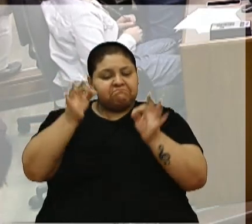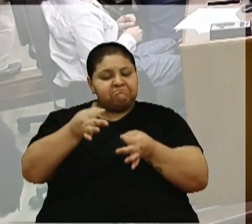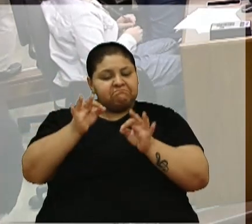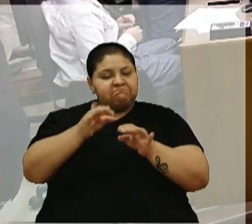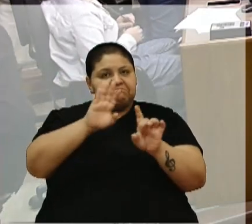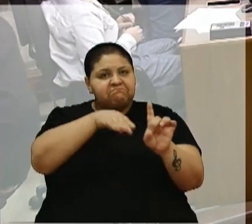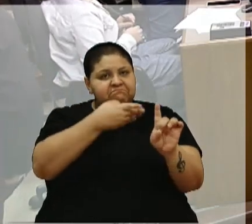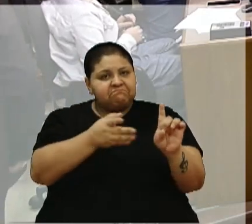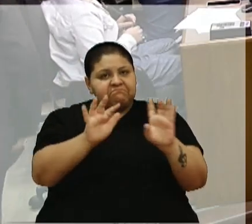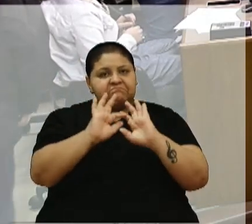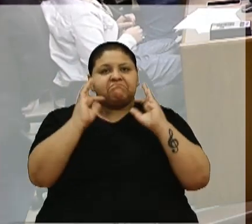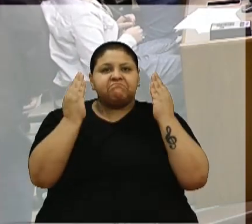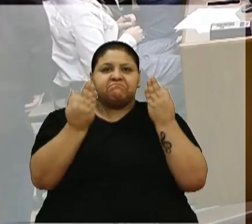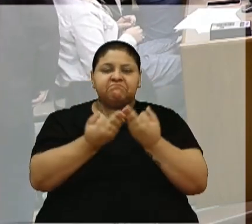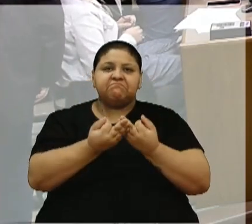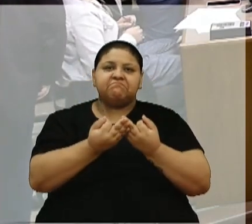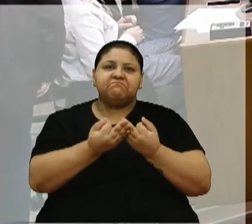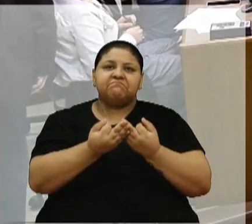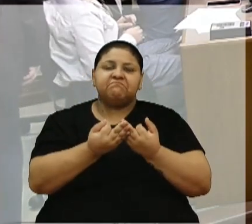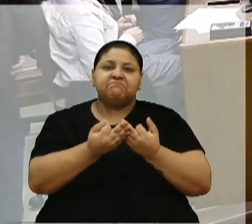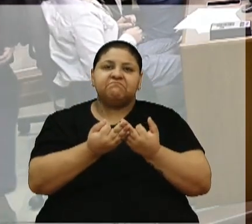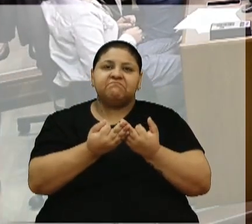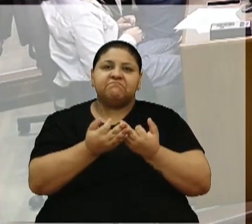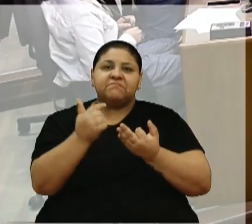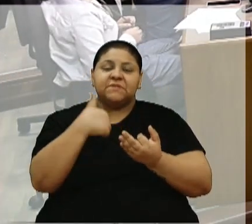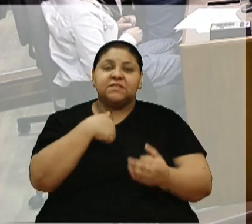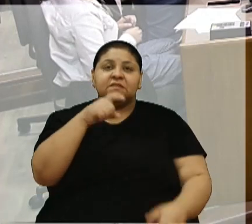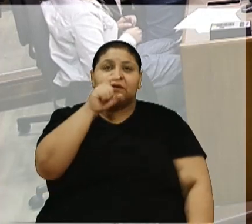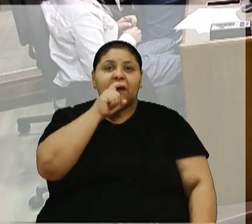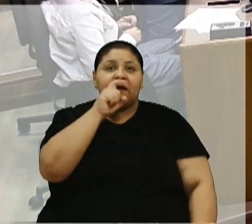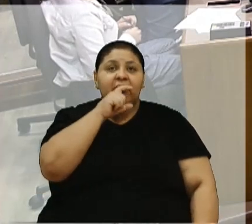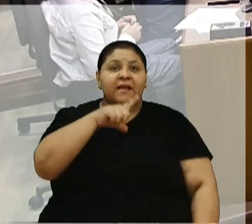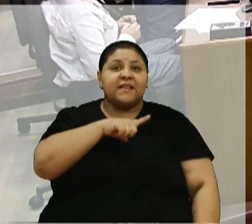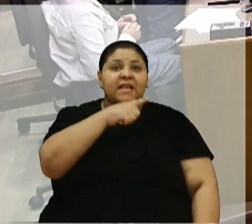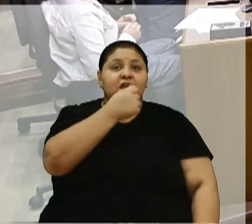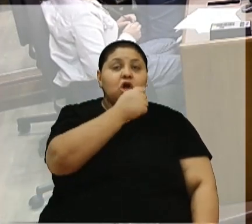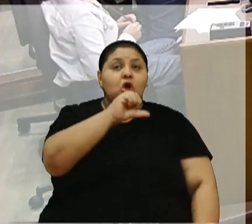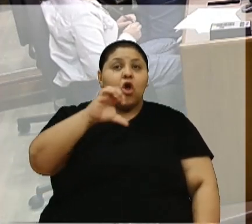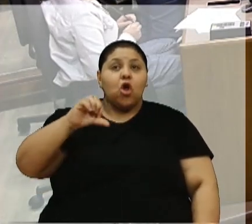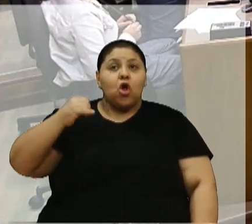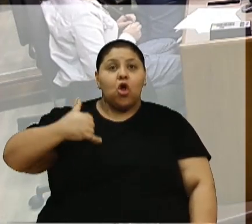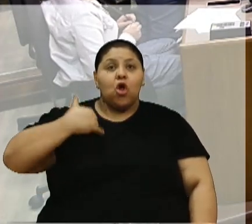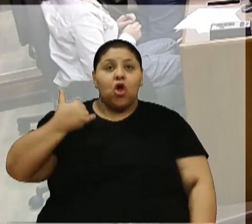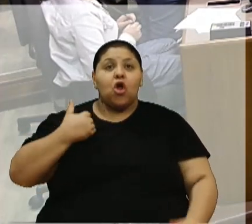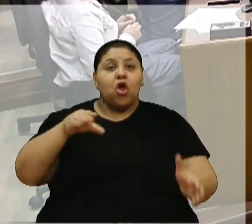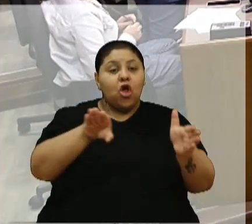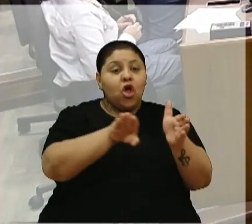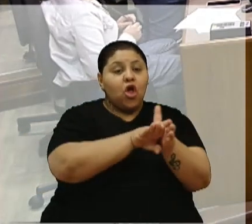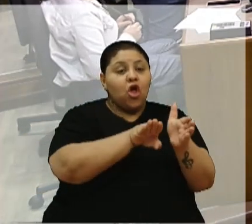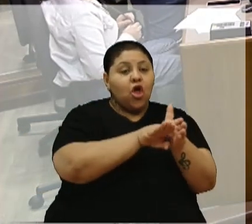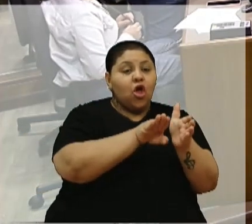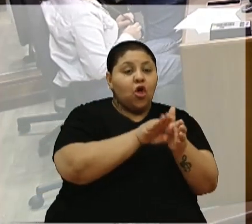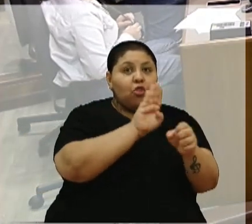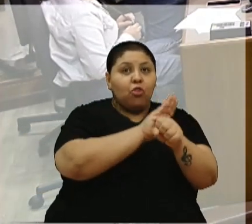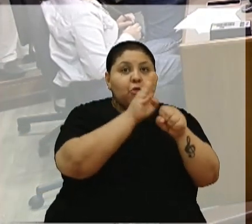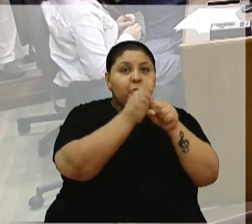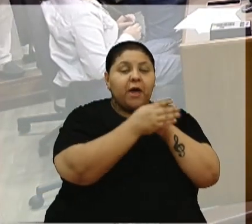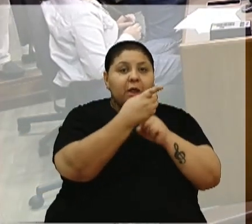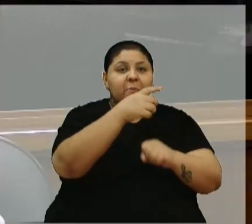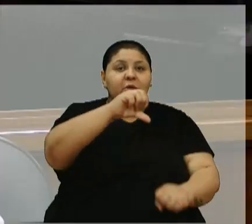aos familiares. O meu pai tem 89 anos e chegou no Planalto em 1968.